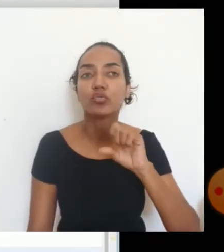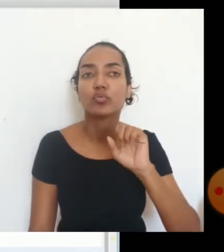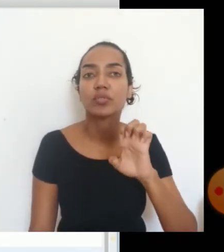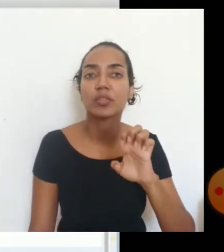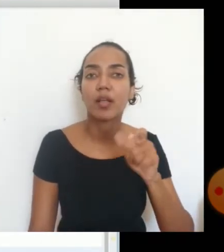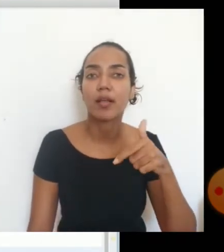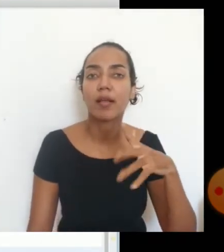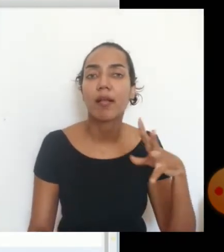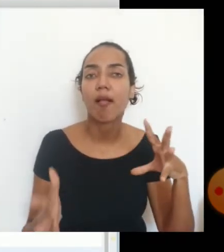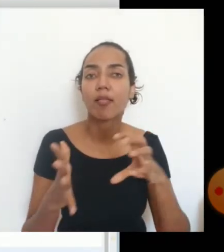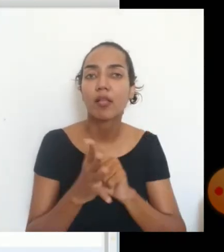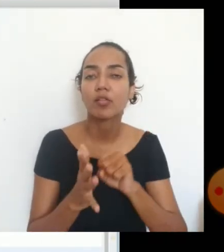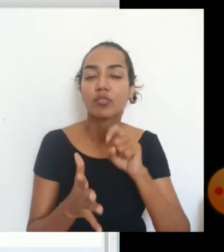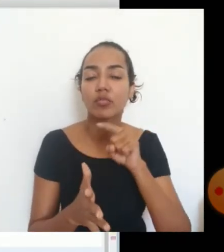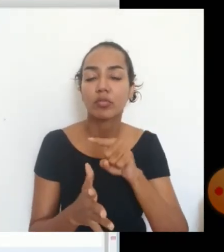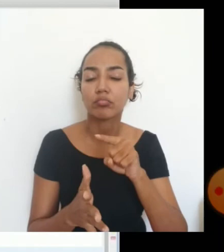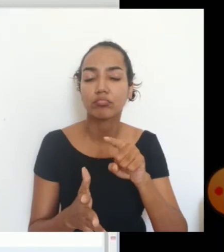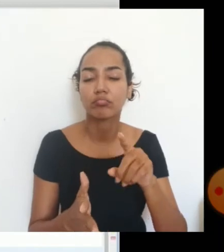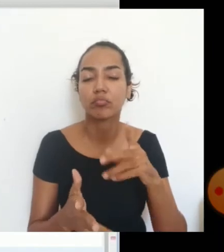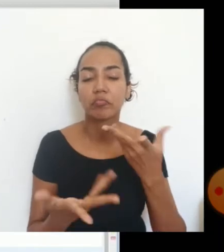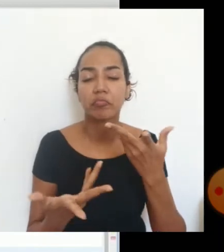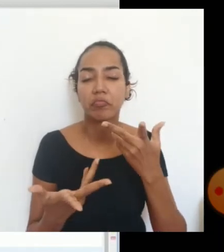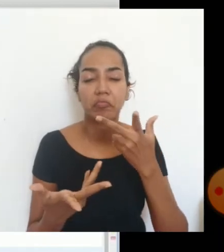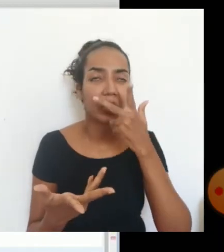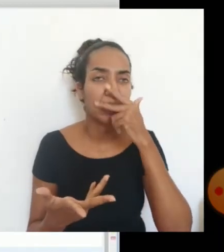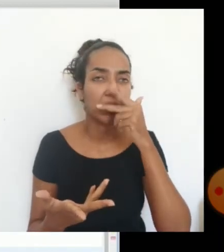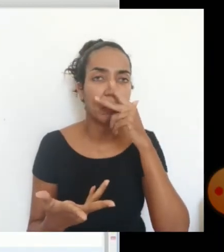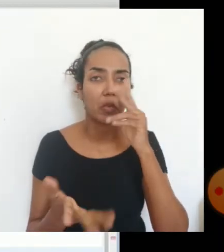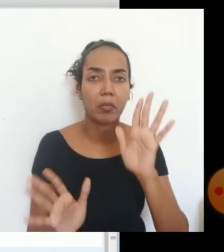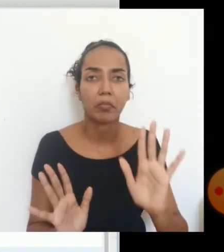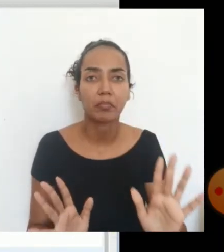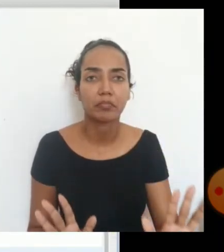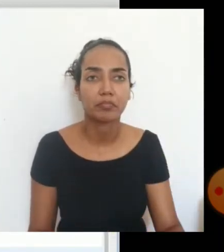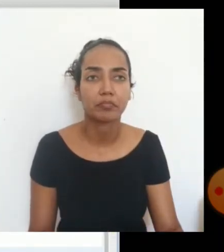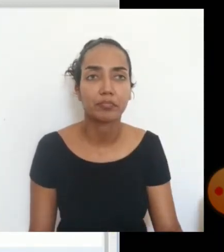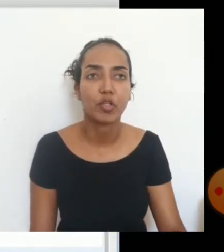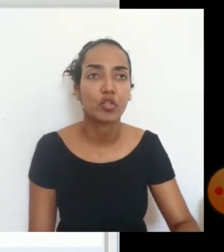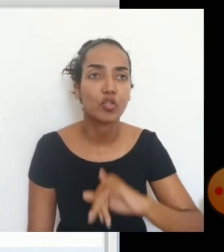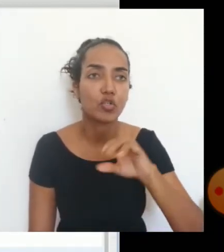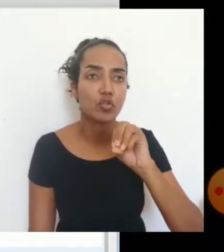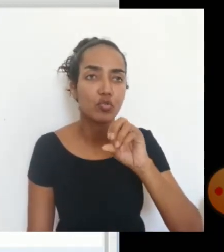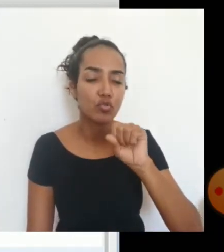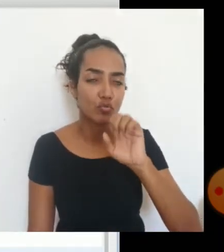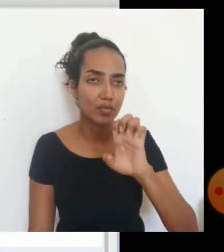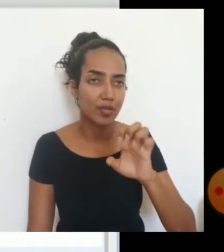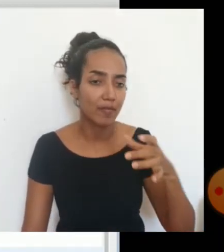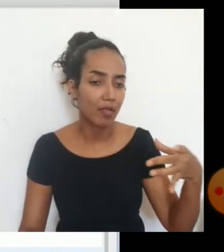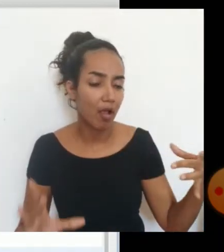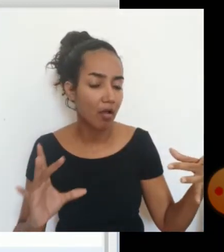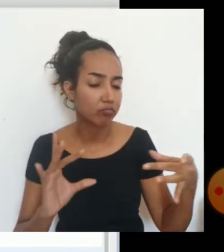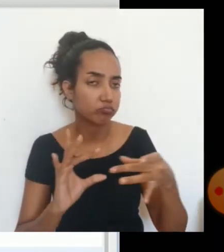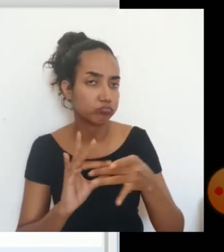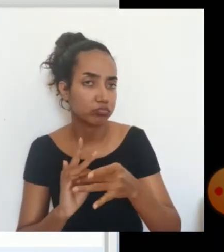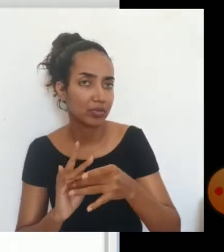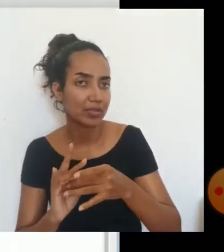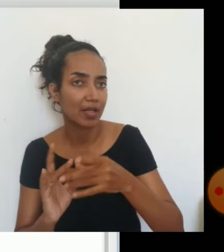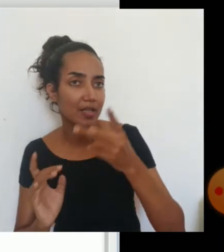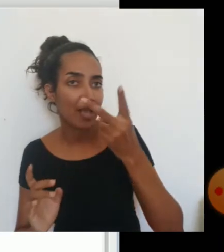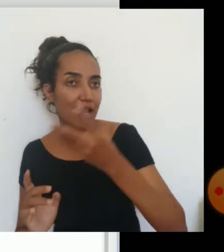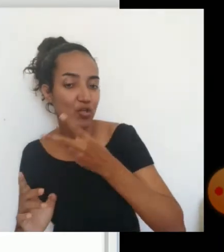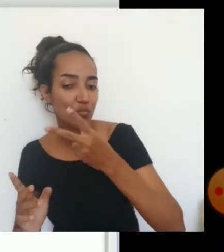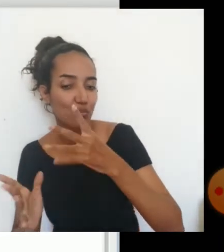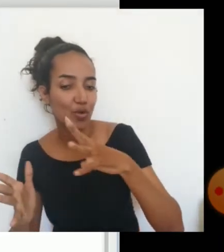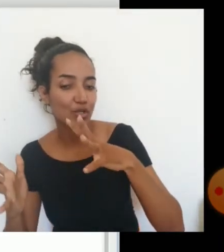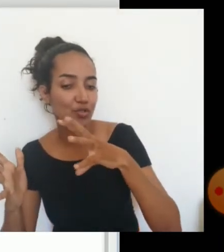estar associado às duas contas sem maiores problemas. Vou colocar isso aqui para baixo para ficar um